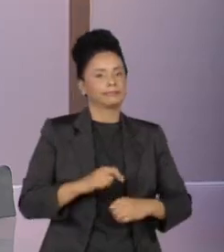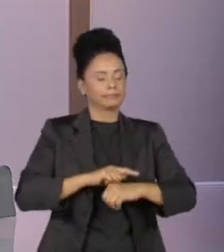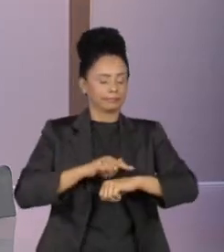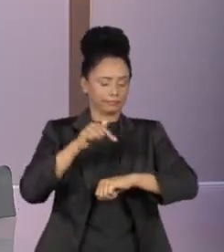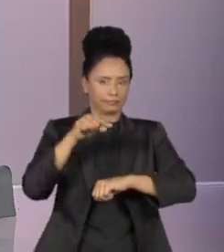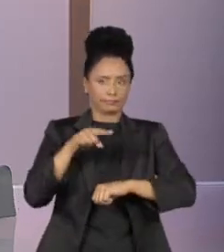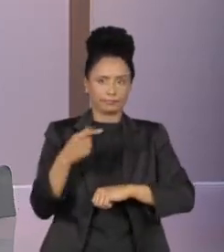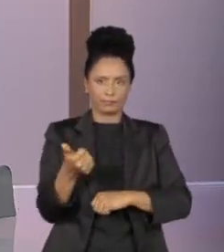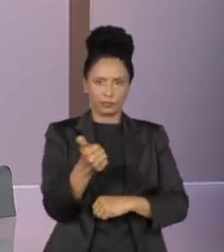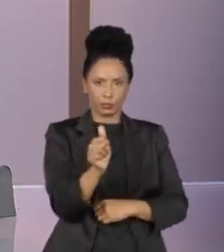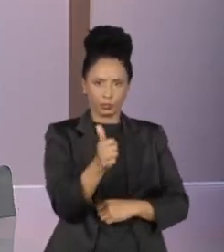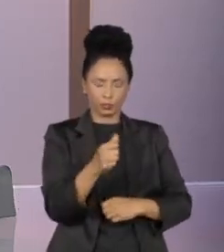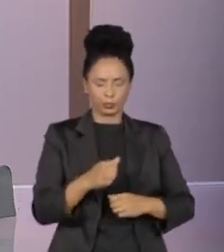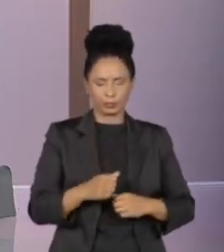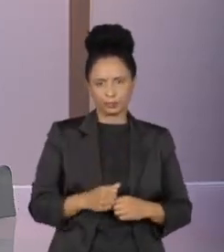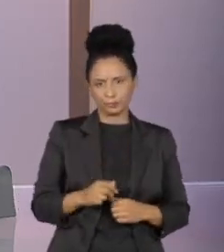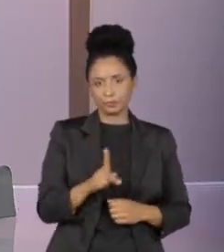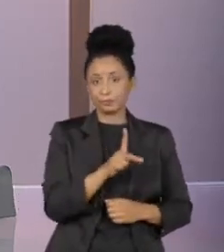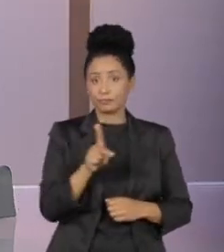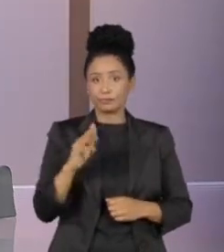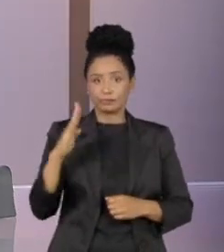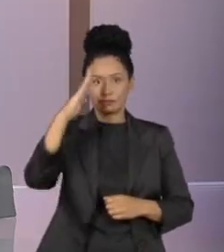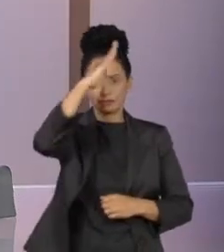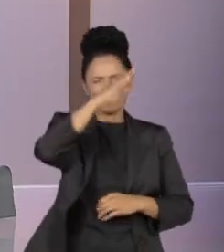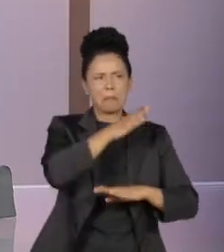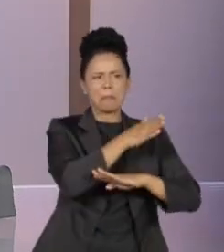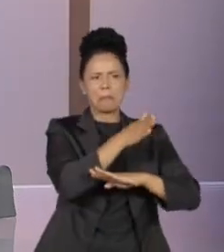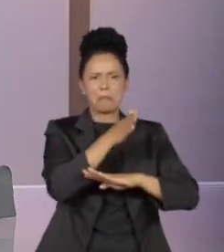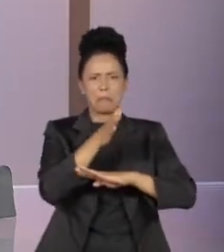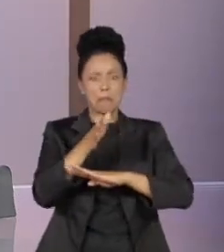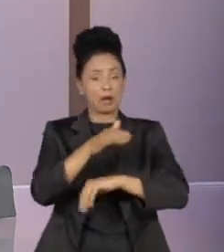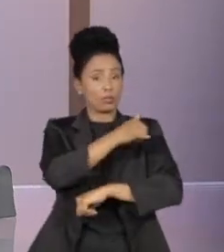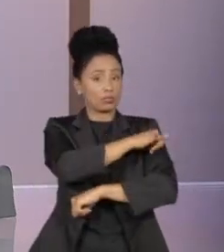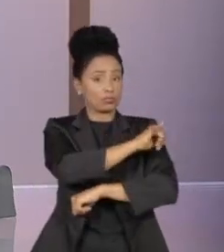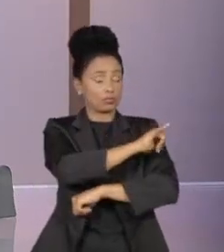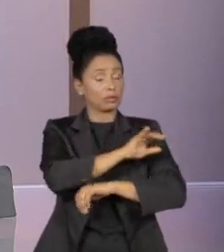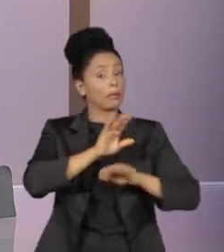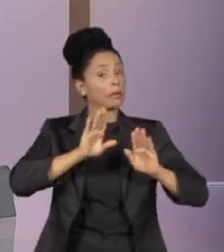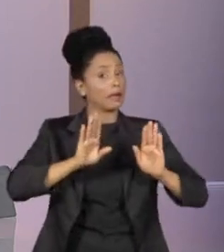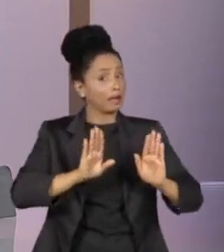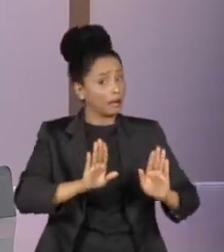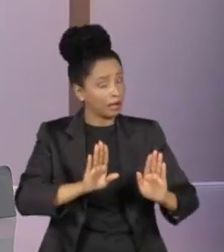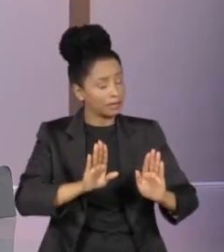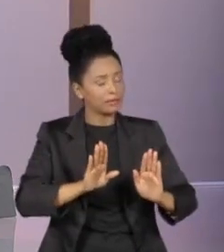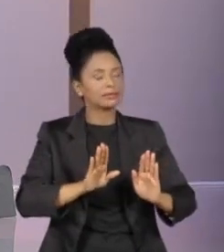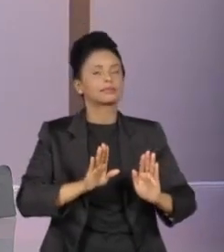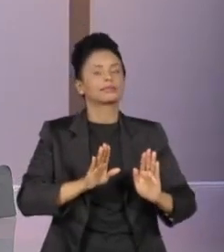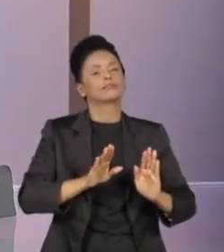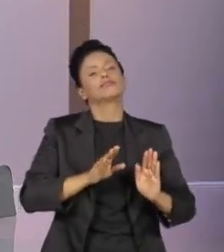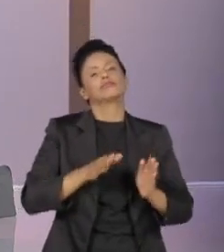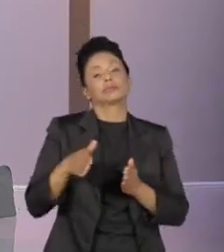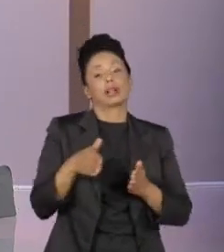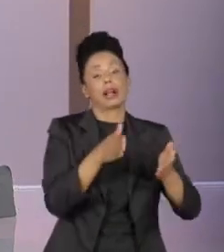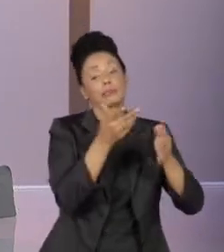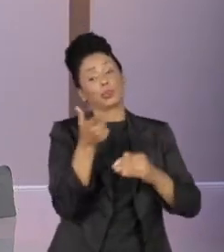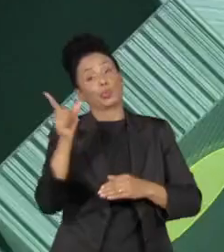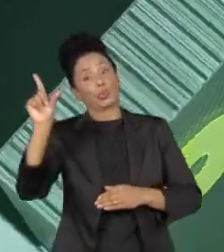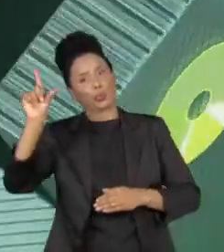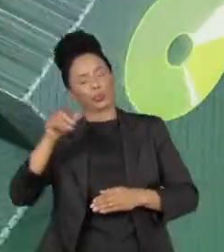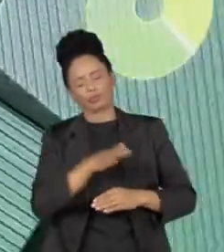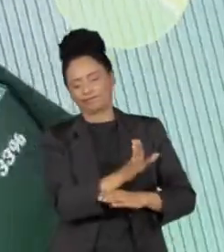Bolsonaro passa os últimos dias de campanha no Rio de Janeiro, mas antes de desembarcar em seu reduto eleitoral, o presidente fez um desvio de